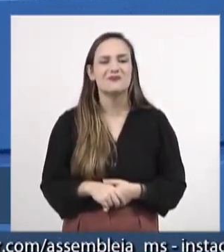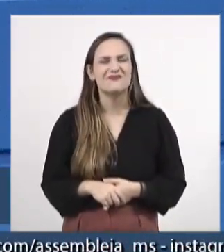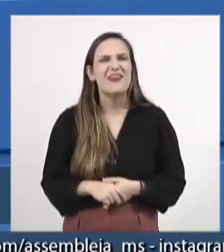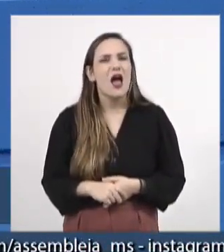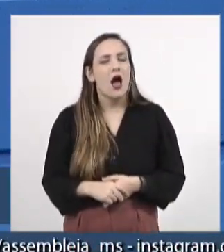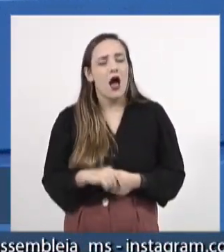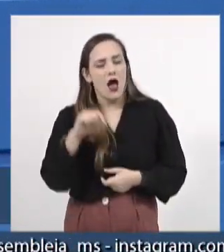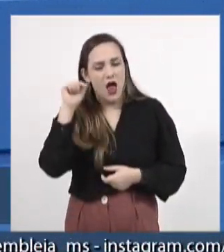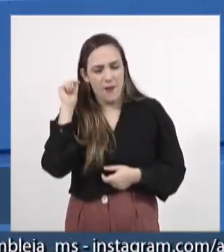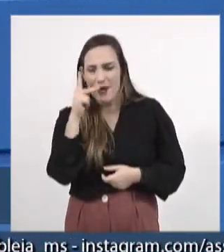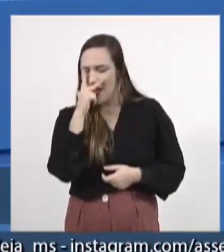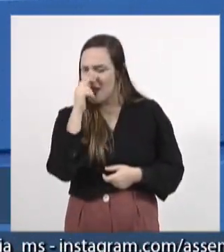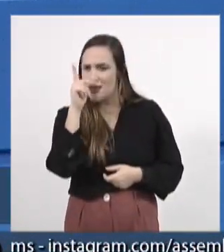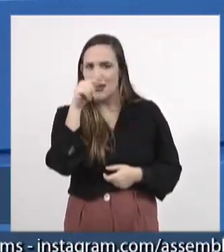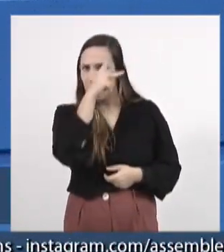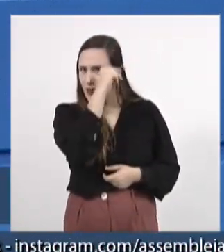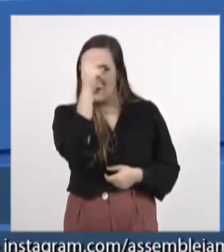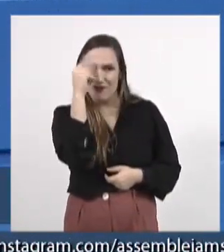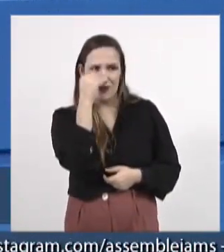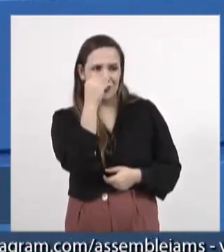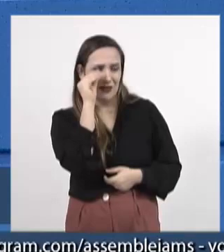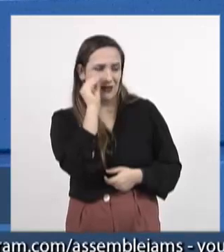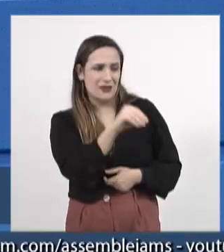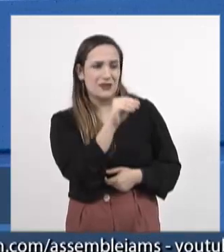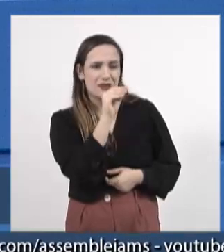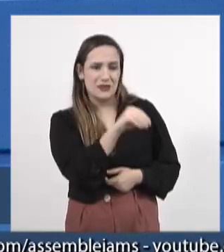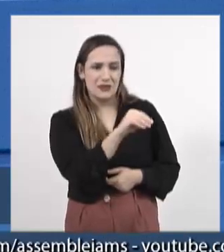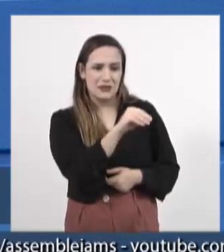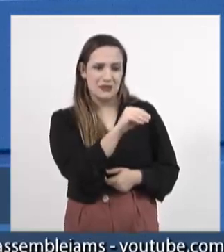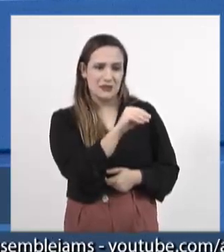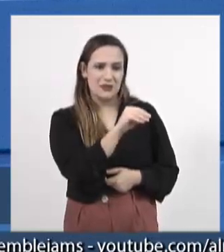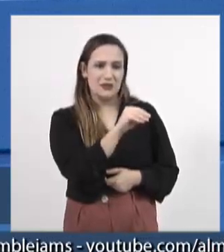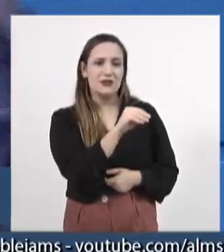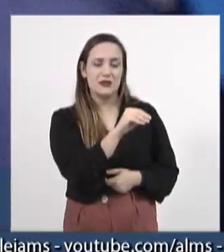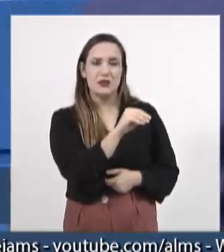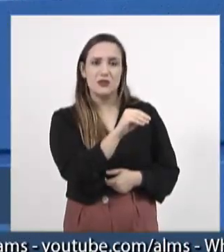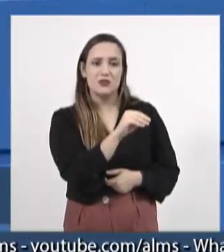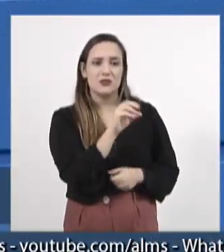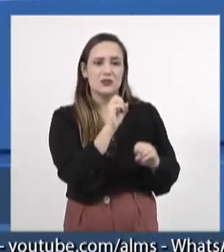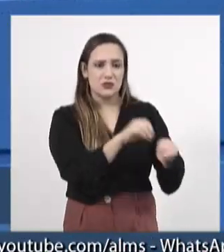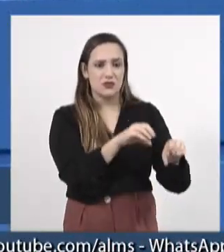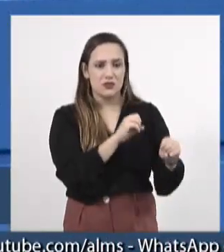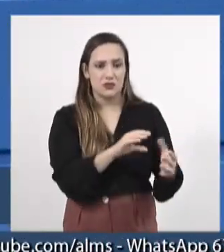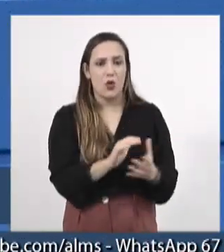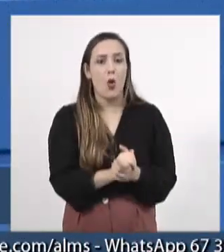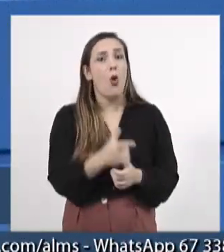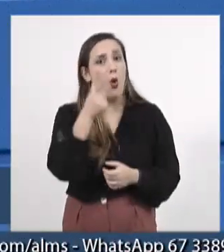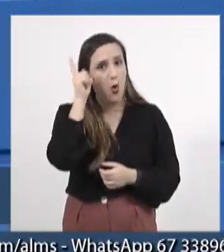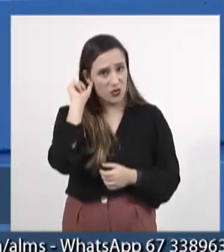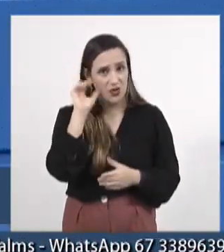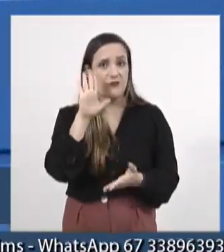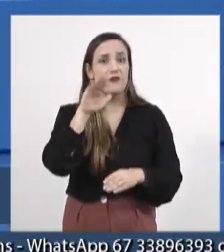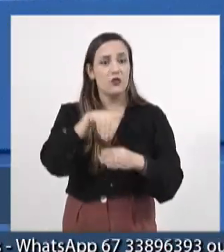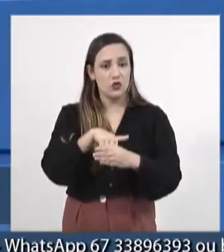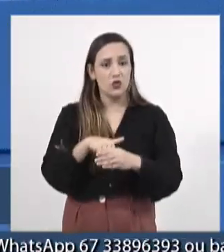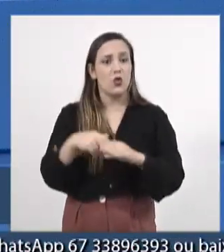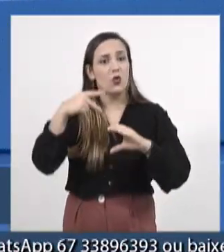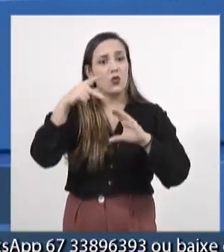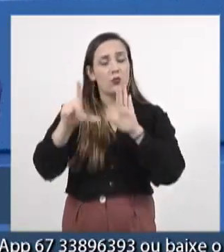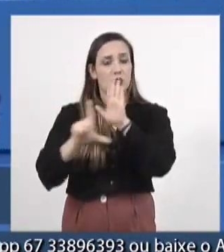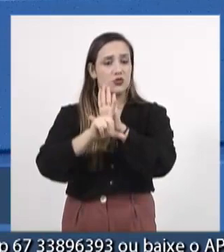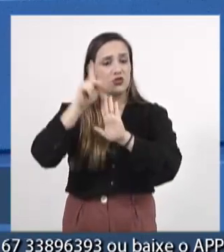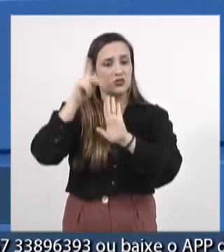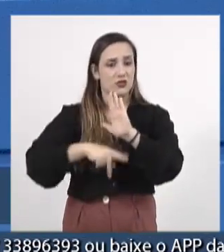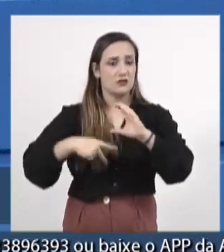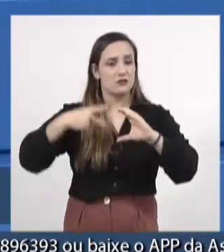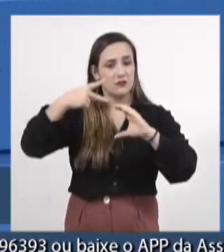ignorar a necessidade de uma política de educação, ontem foi votado um projeto de lei na Câmara Municipal que